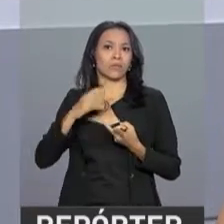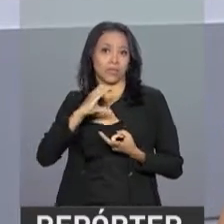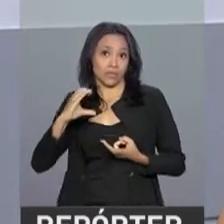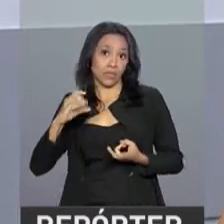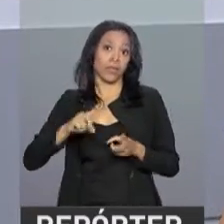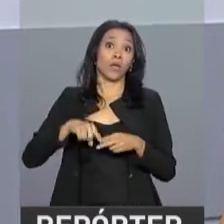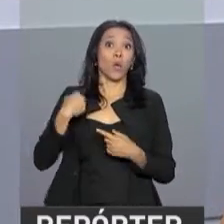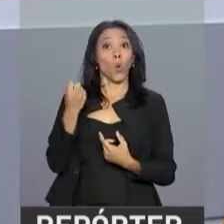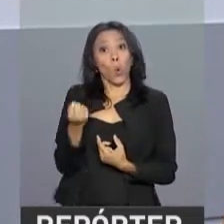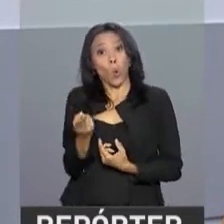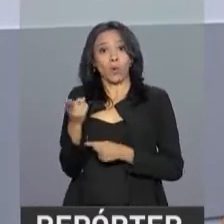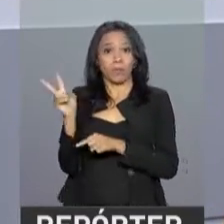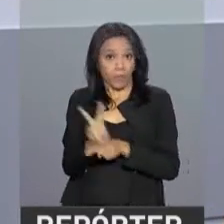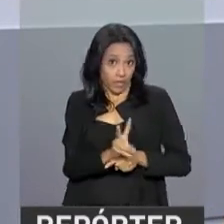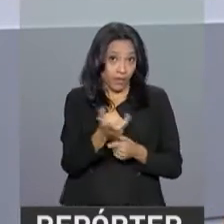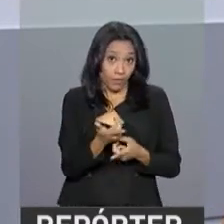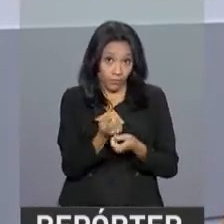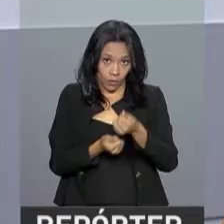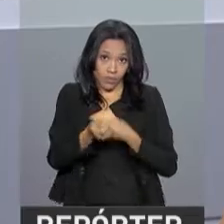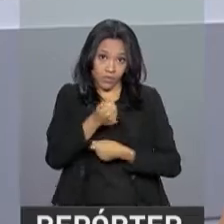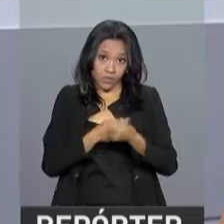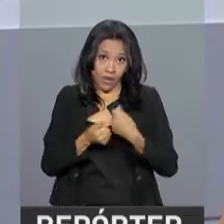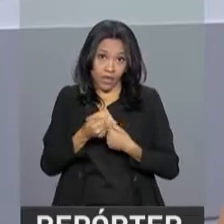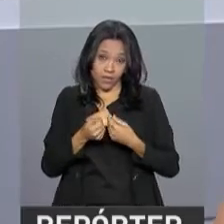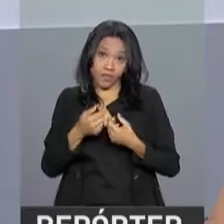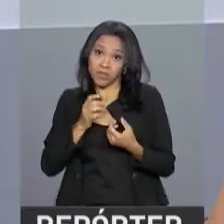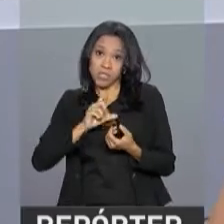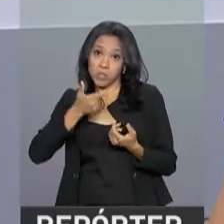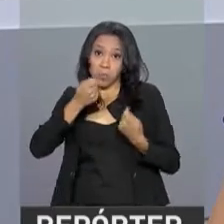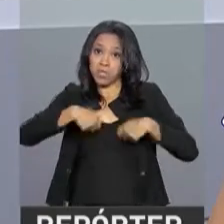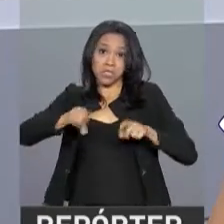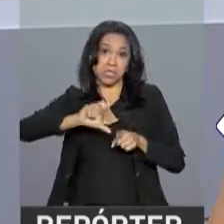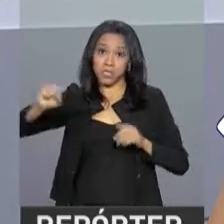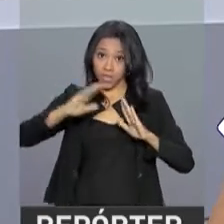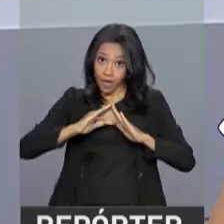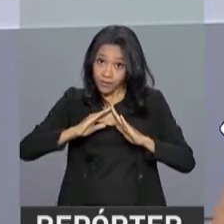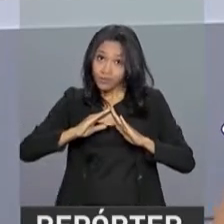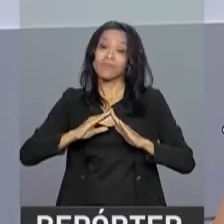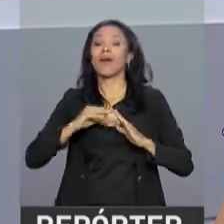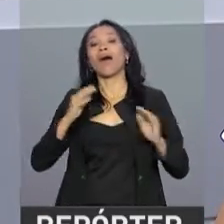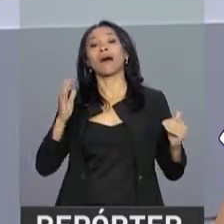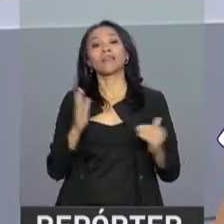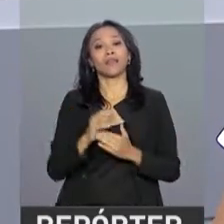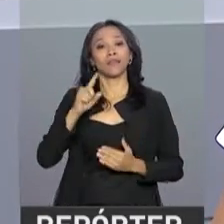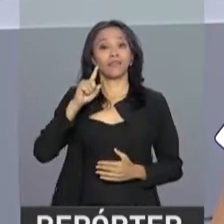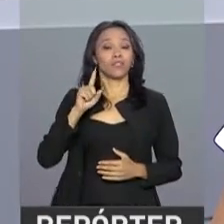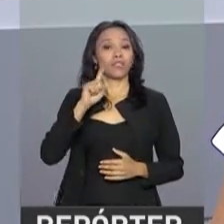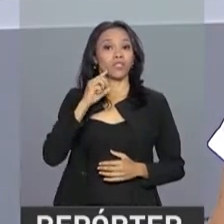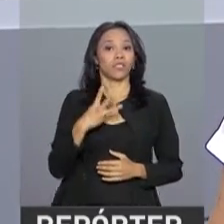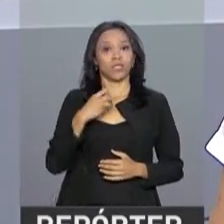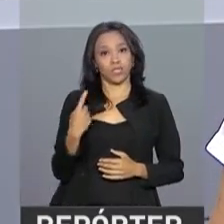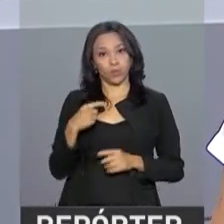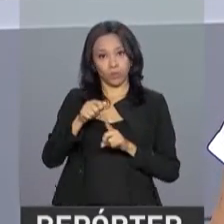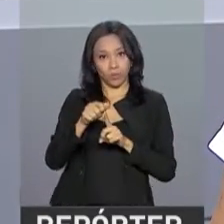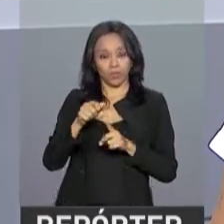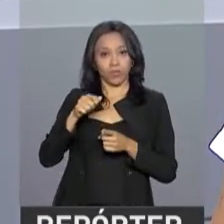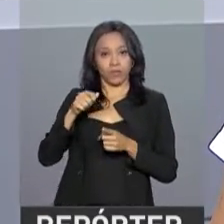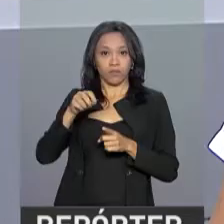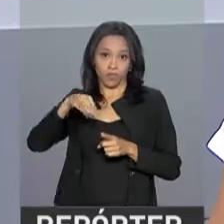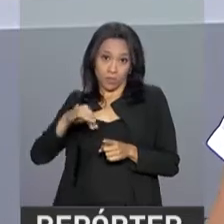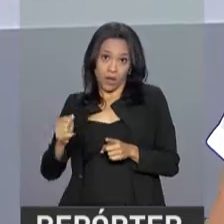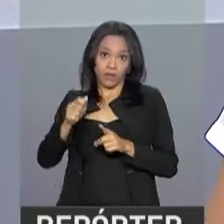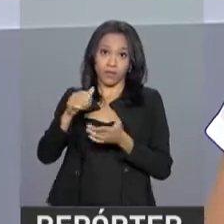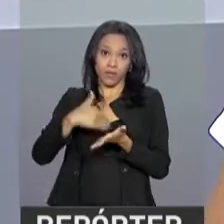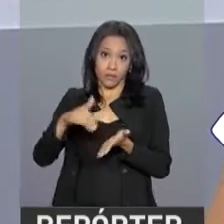quer renegociar de forma rápida e sem sair de casa? Até o dia 31 de maio, a Secretaria Nacional do Consumidor do Ministério